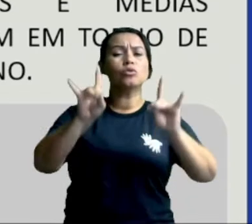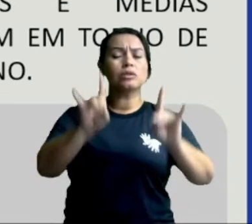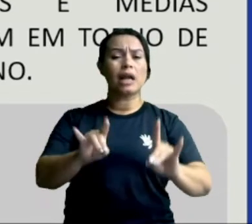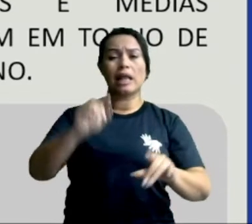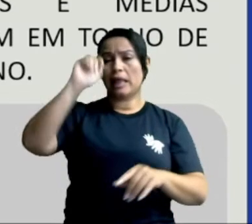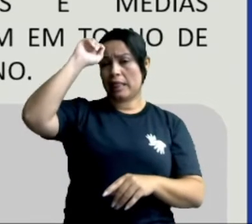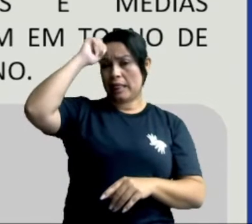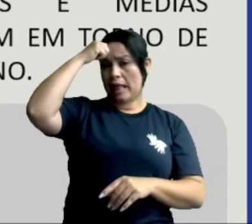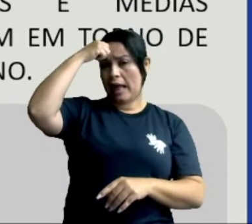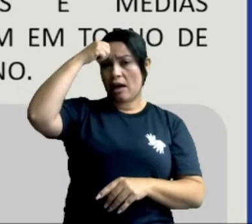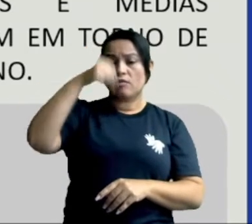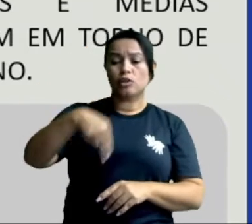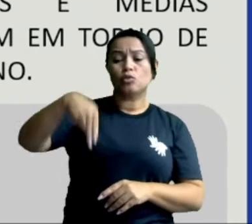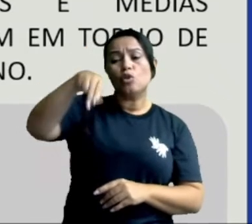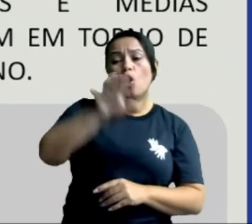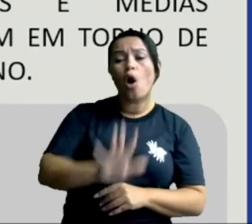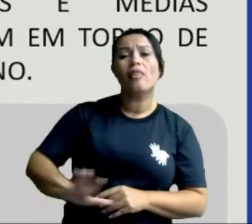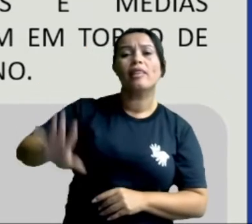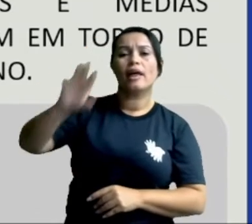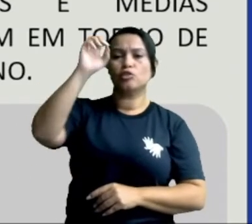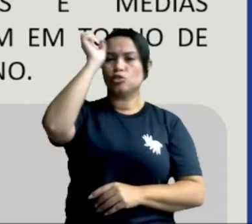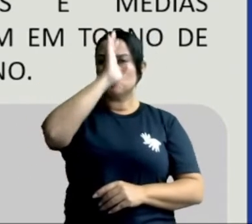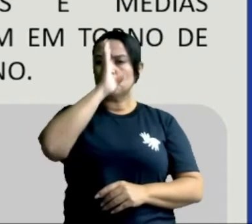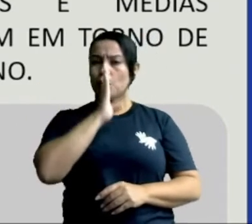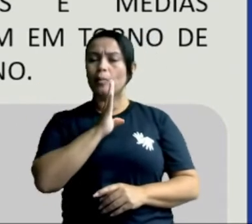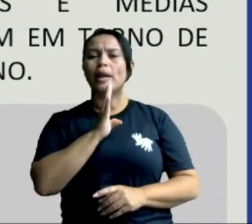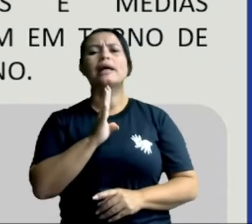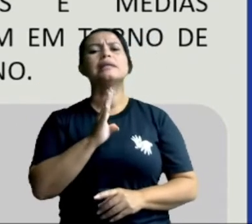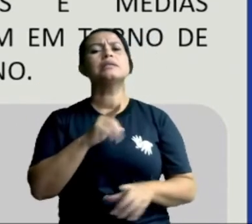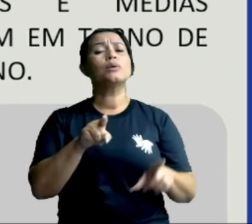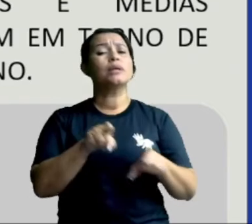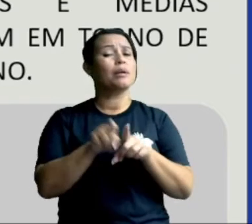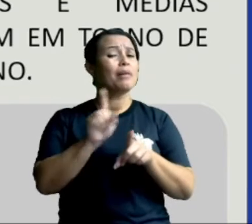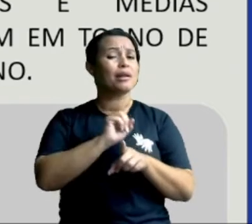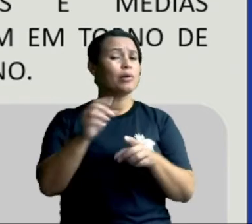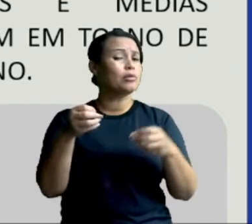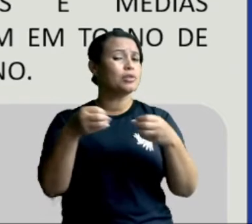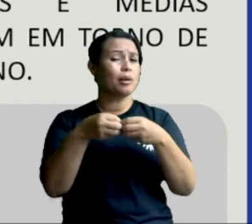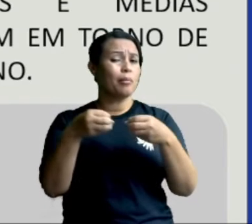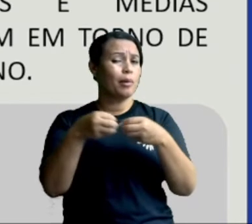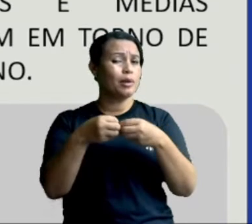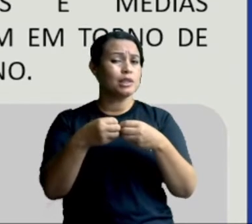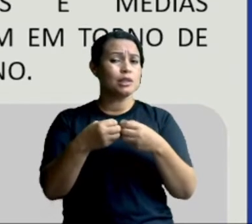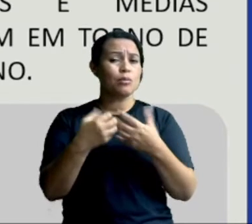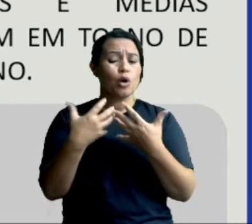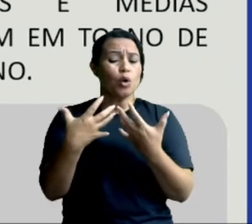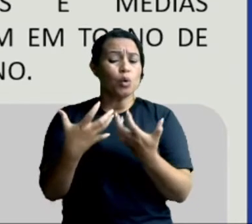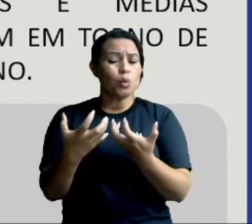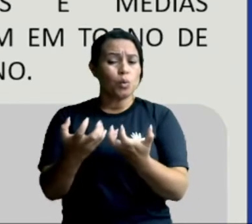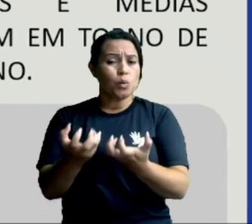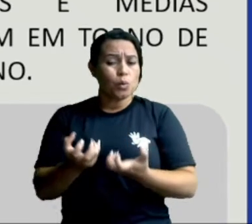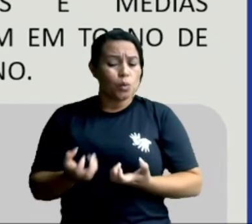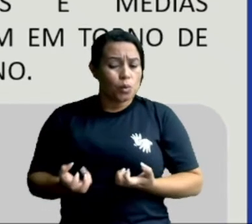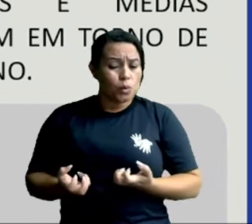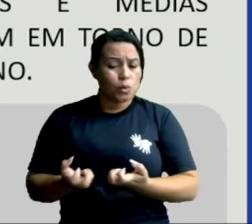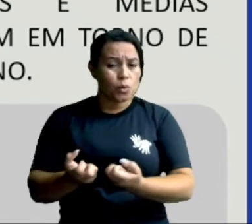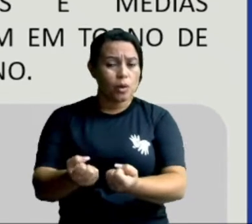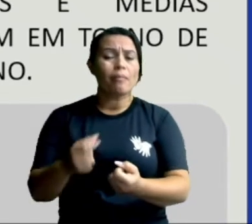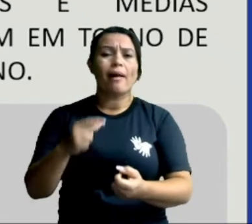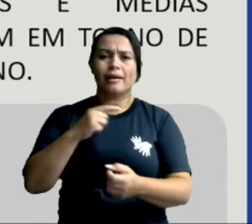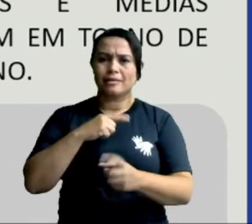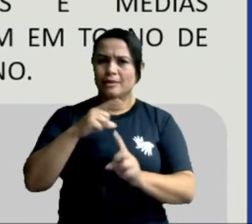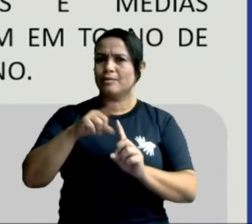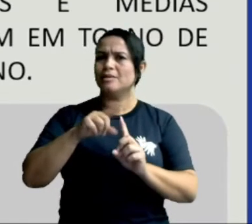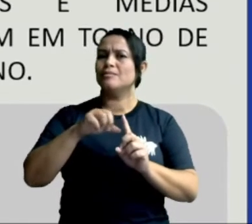região Nordeste do Brasil quem embora não esteja próximo a Um Deserto ele também possui esse tipo